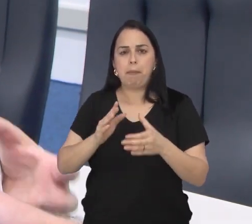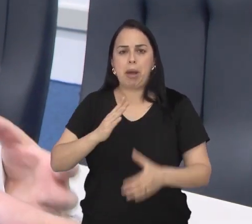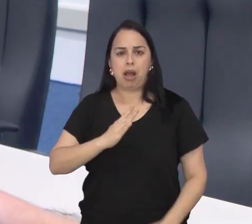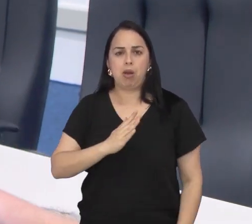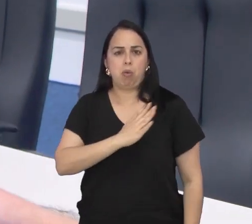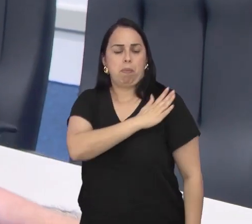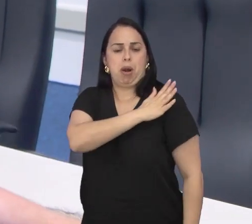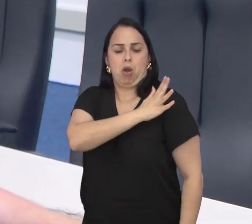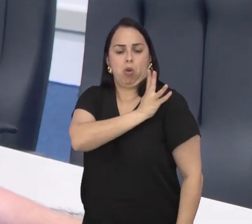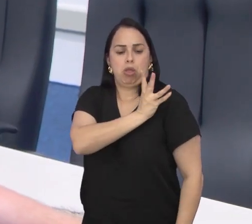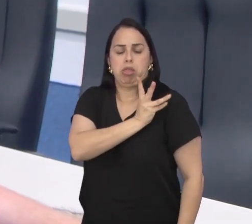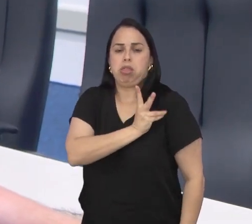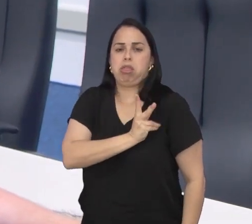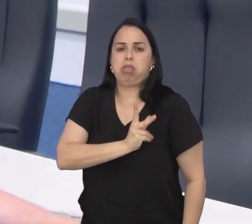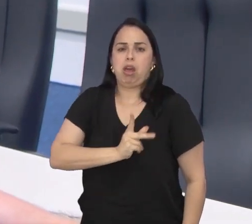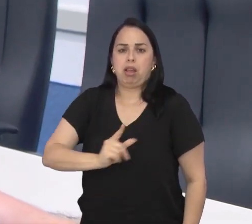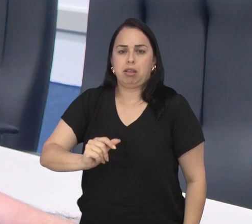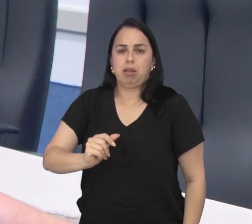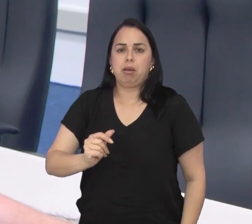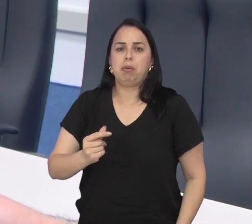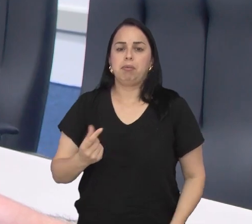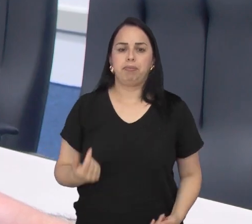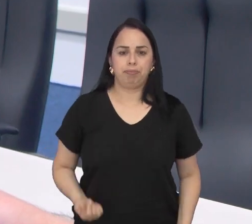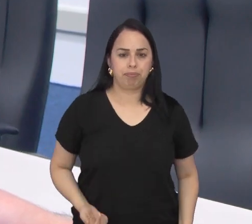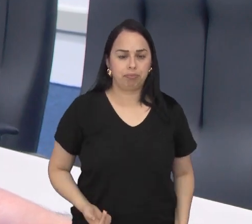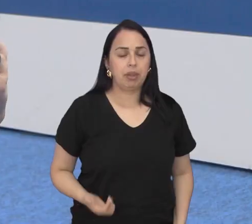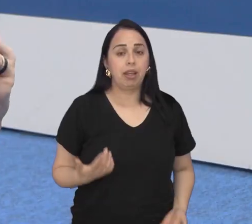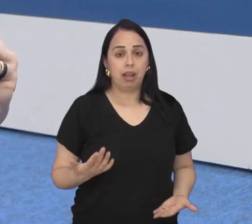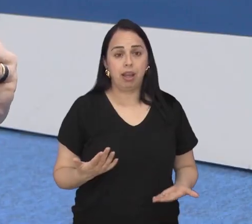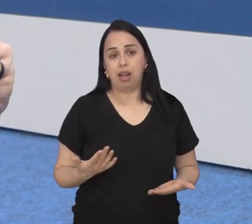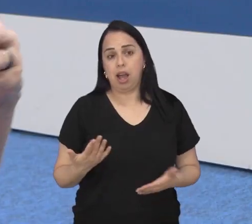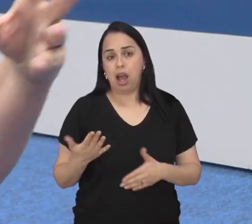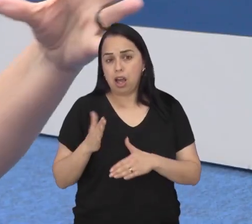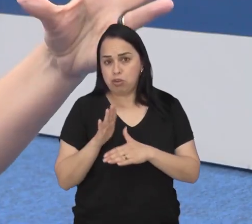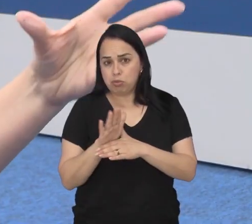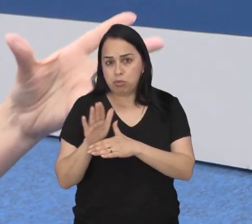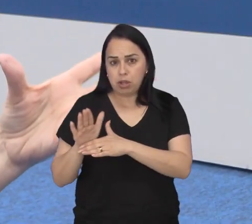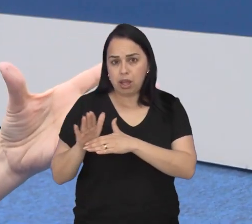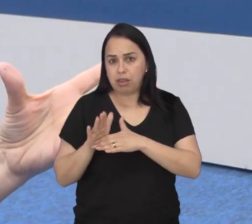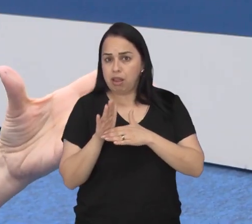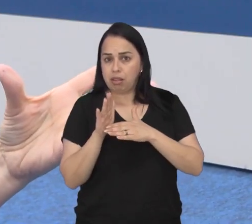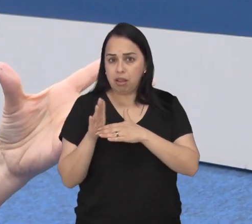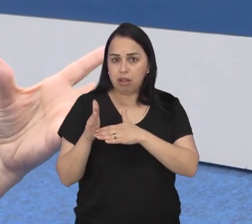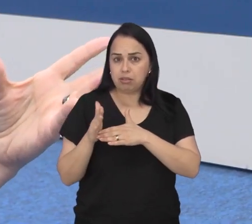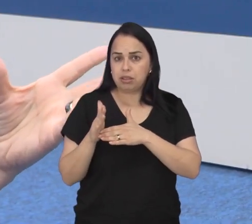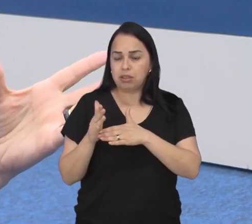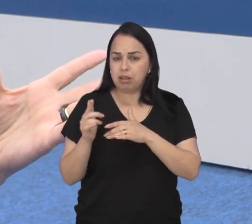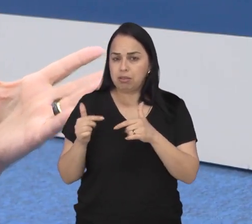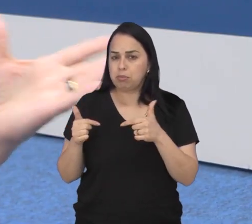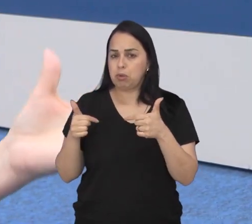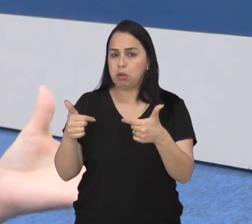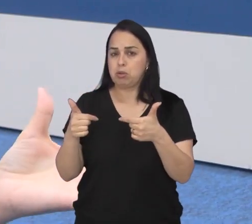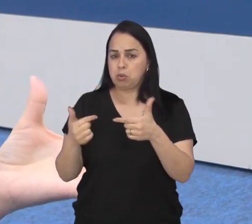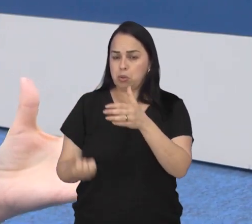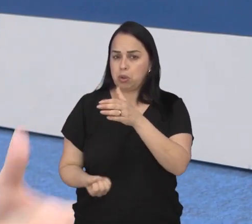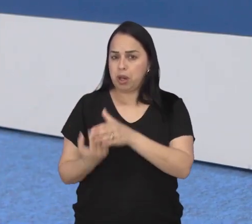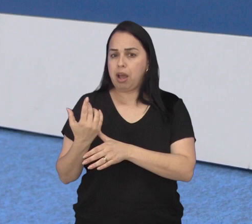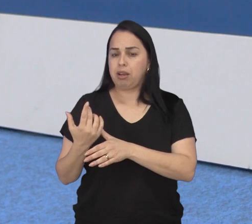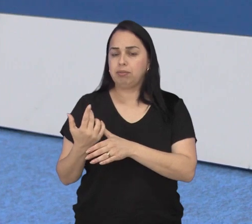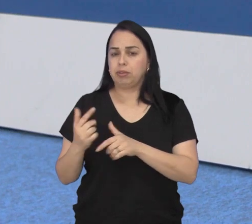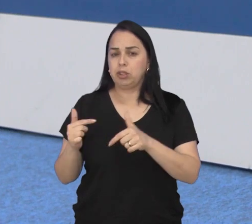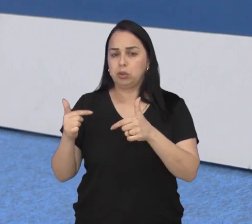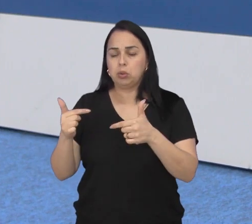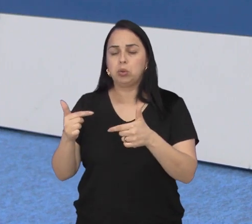tirar esse ódio, né, que tem matado as mulheres. Isso amplia o debate em relação à política de gênero,